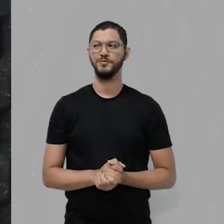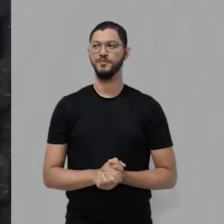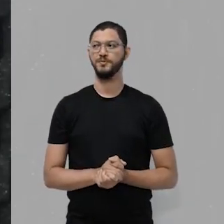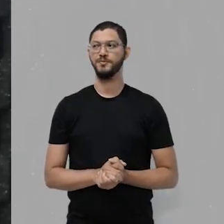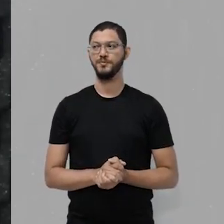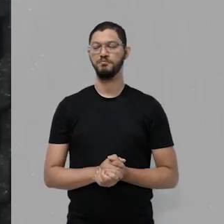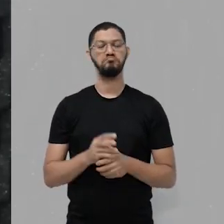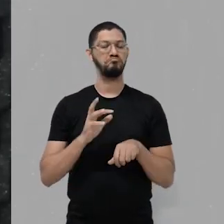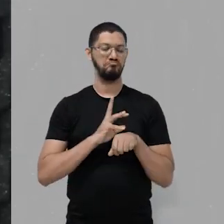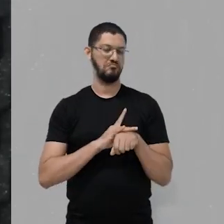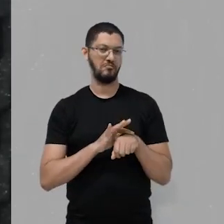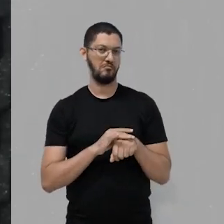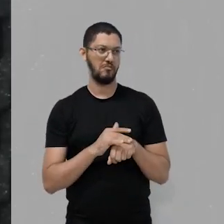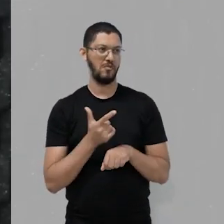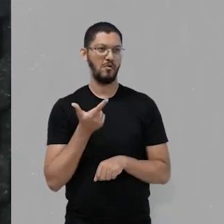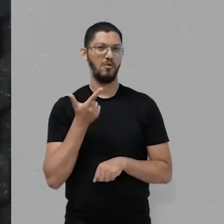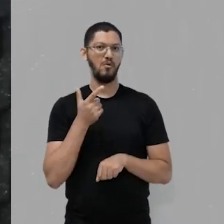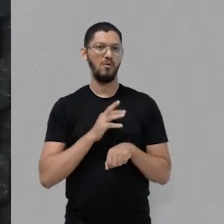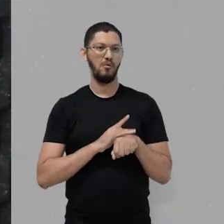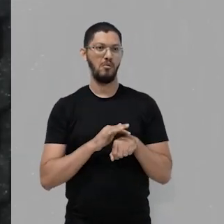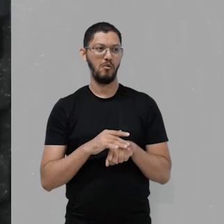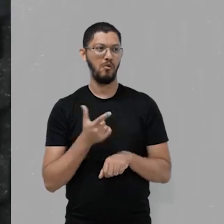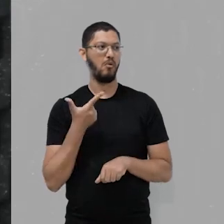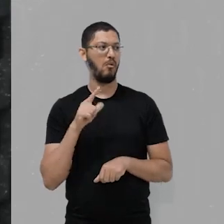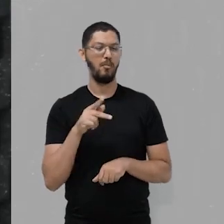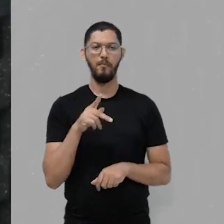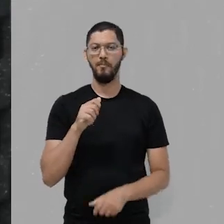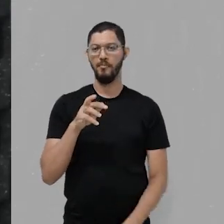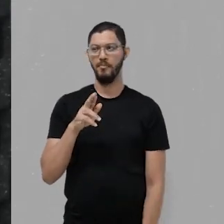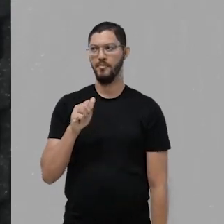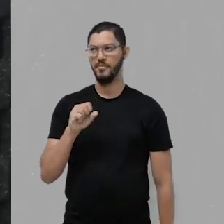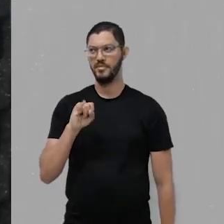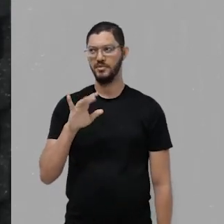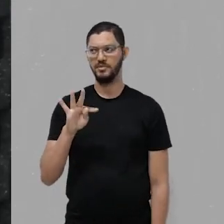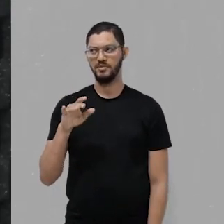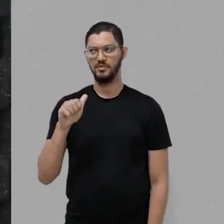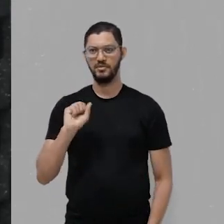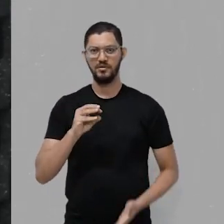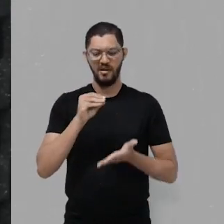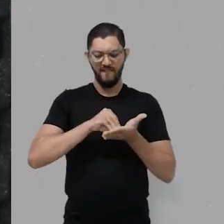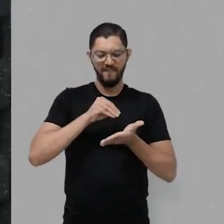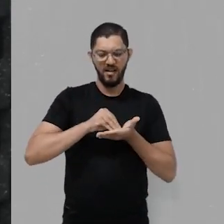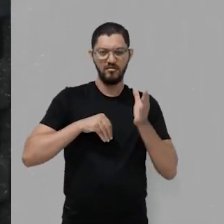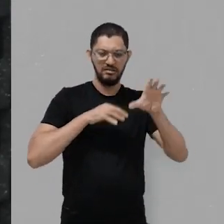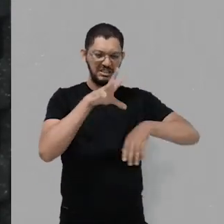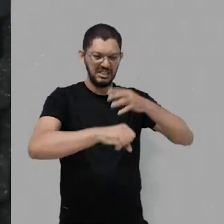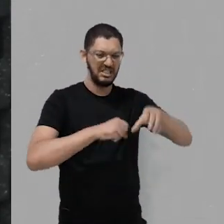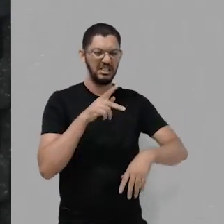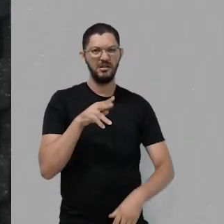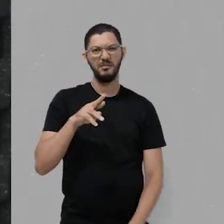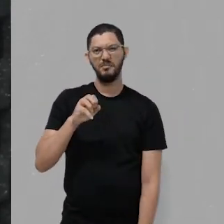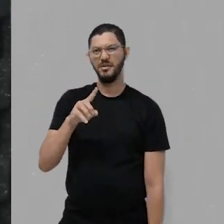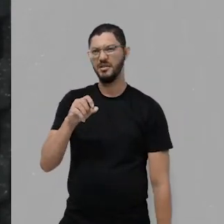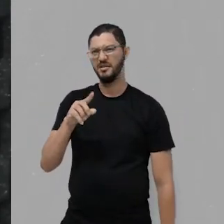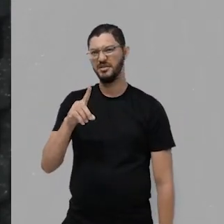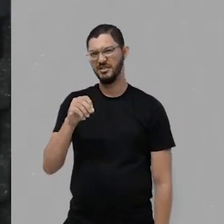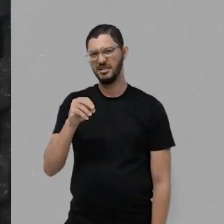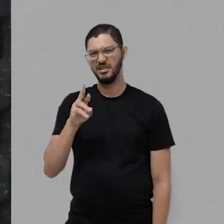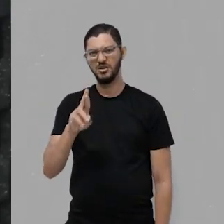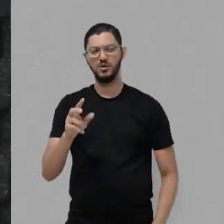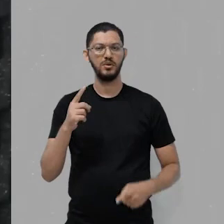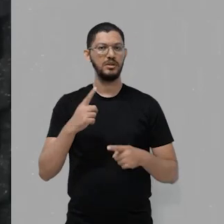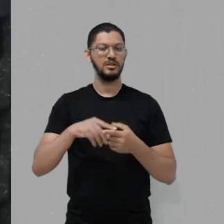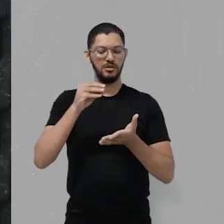populações por doenças provocadas por parasitas, a falta de predadores, a falta de